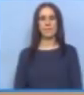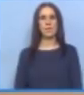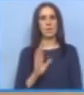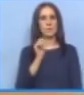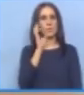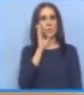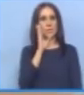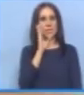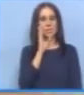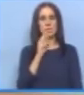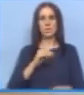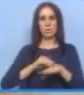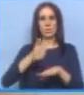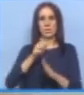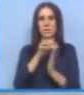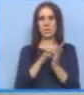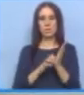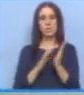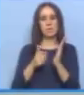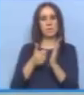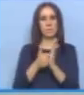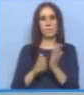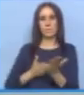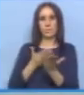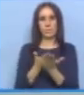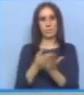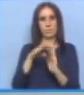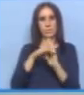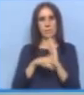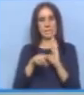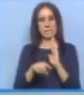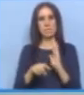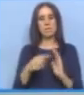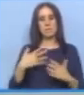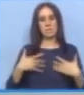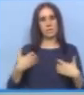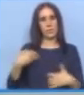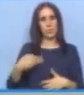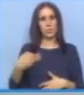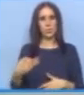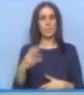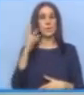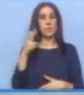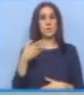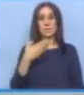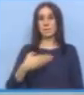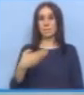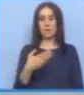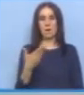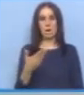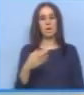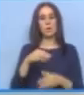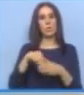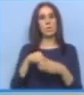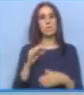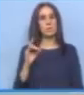Olá, muito boa tarde. O comentário aos textos da Bíblia que propomos neste programa em cada sexta-feira acontece esta semana a partir do